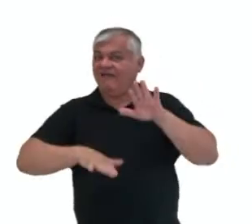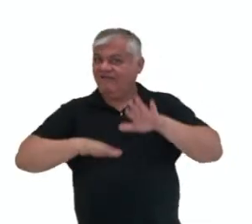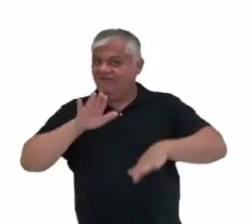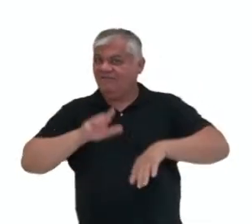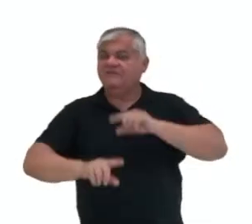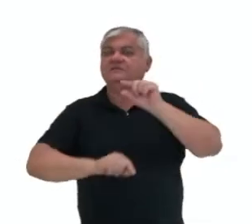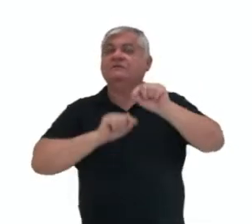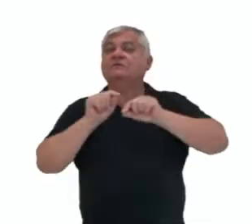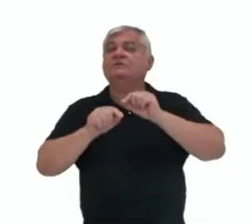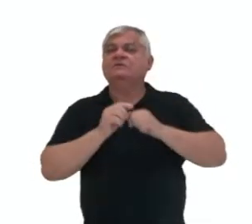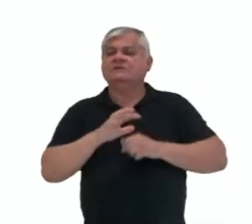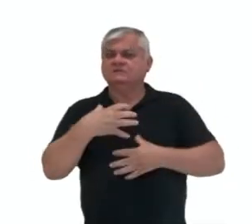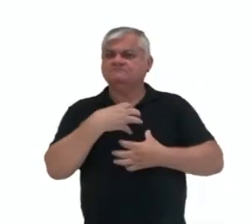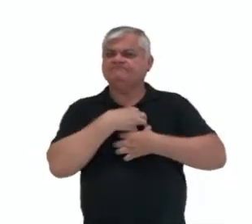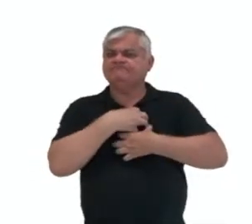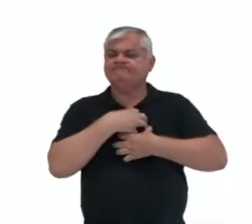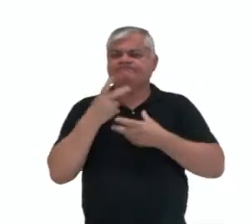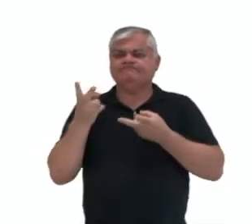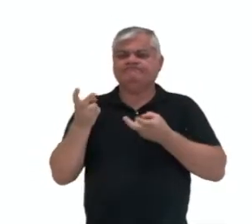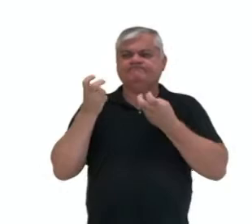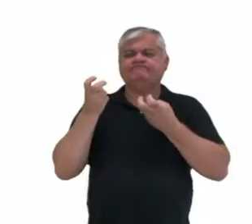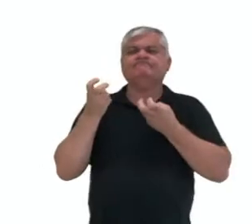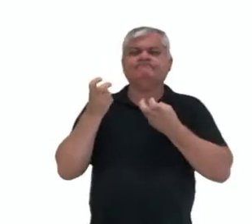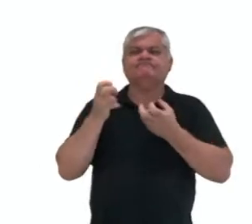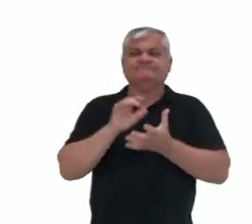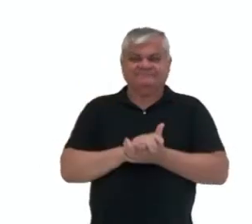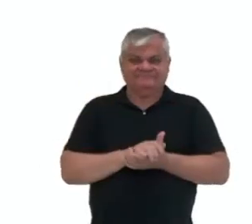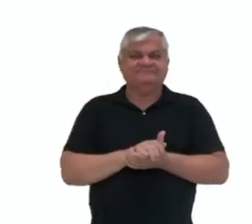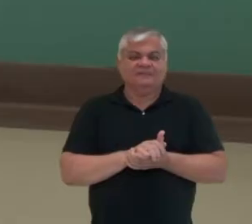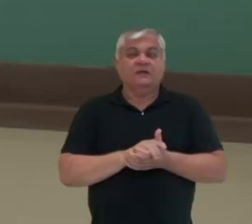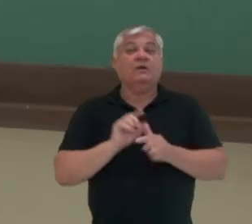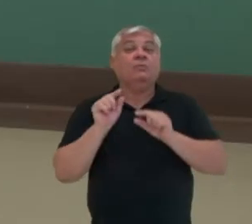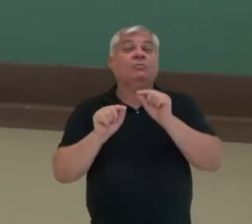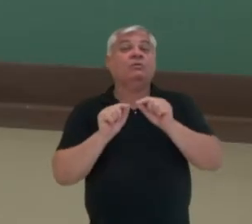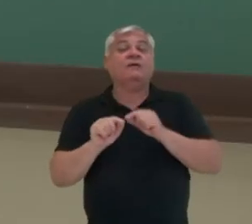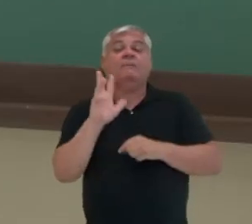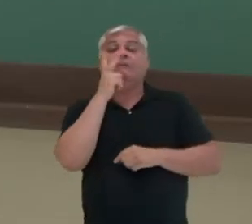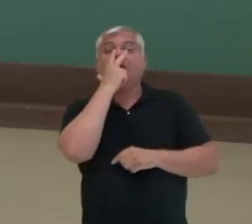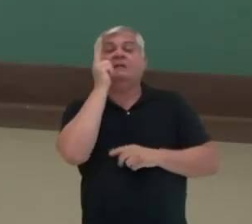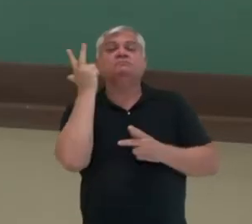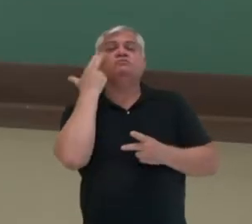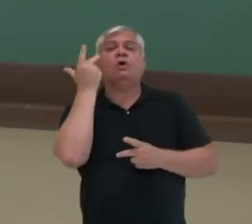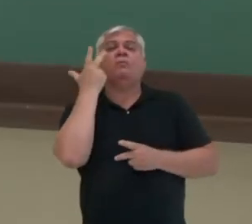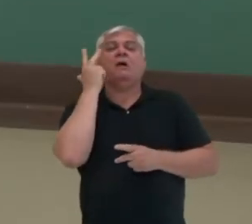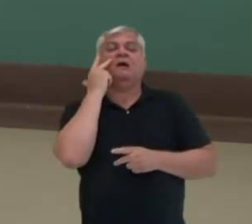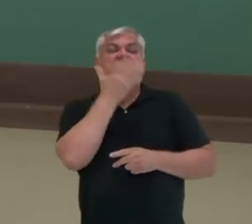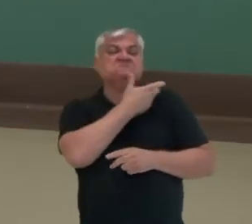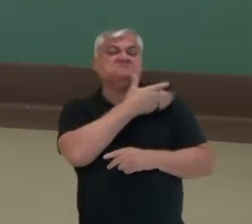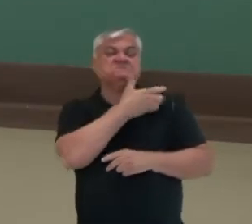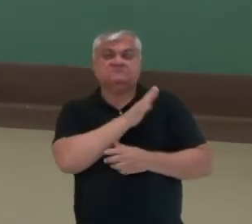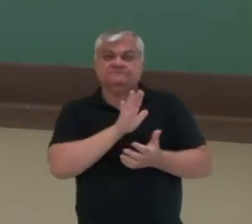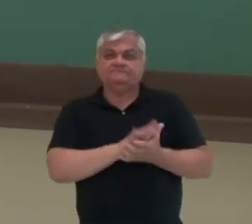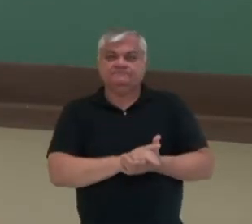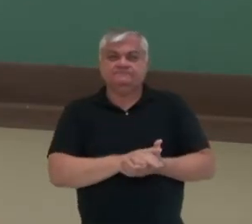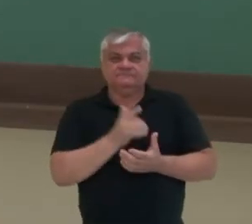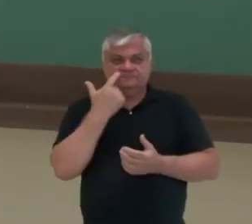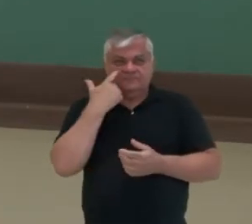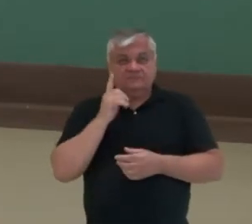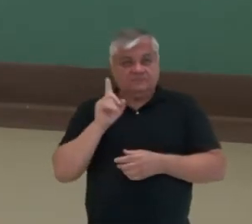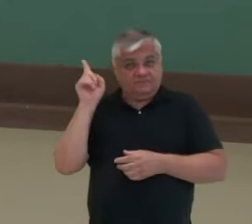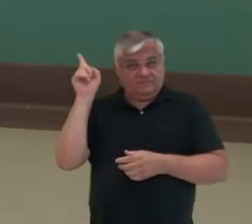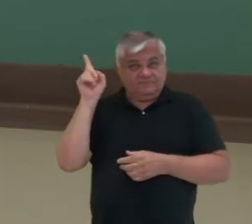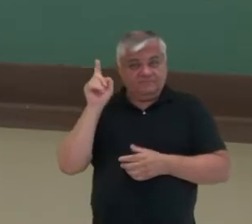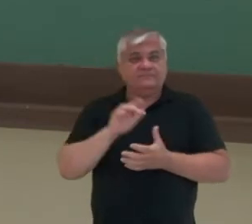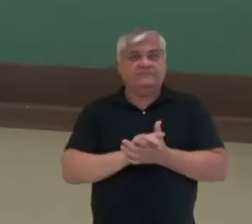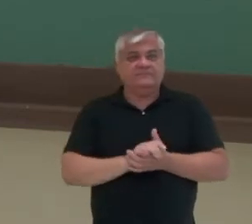essa indiferença nem é sentida pelas pessoas, pois tornou-se algo normal. Observe que aqui, ó,